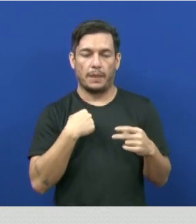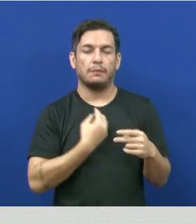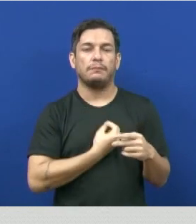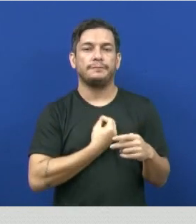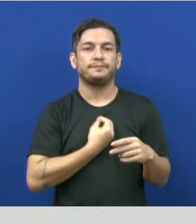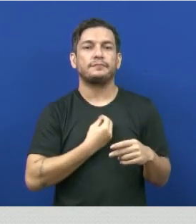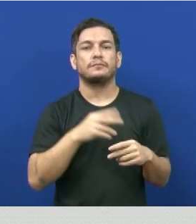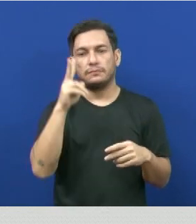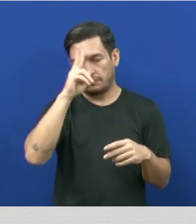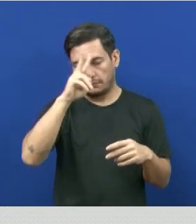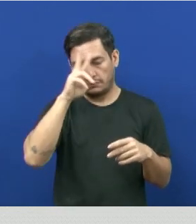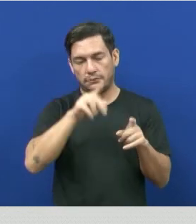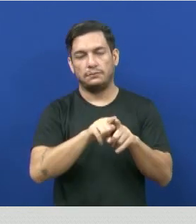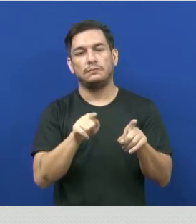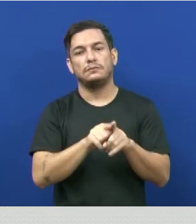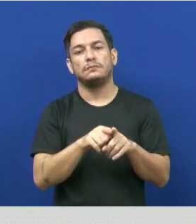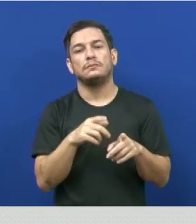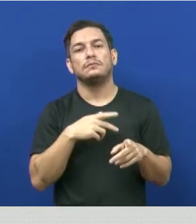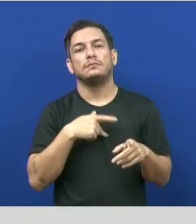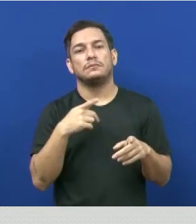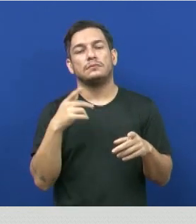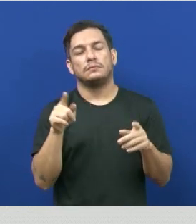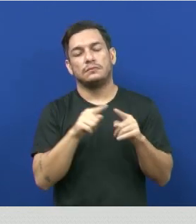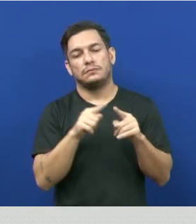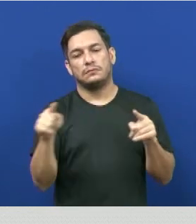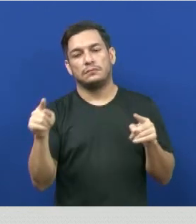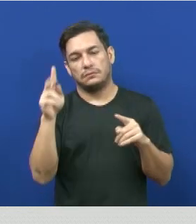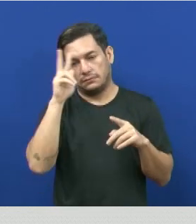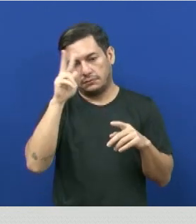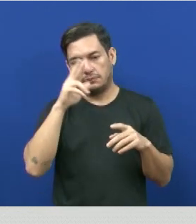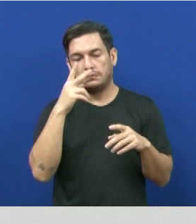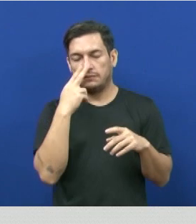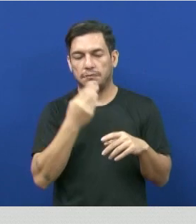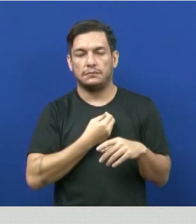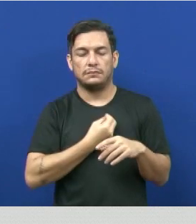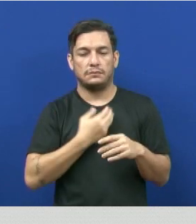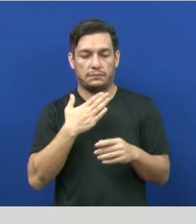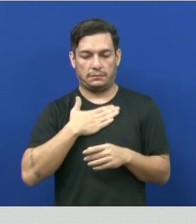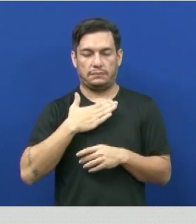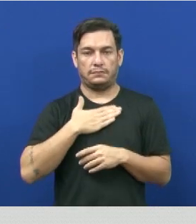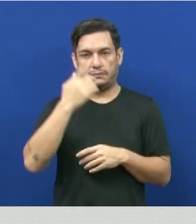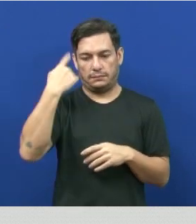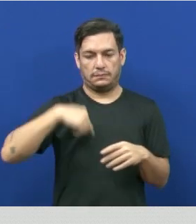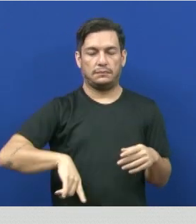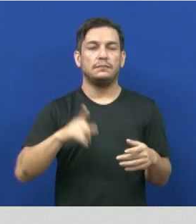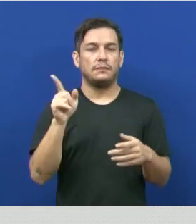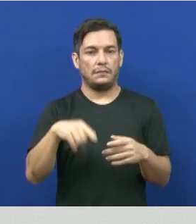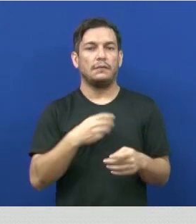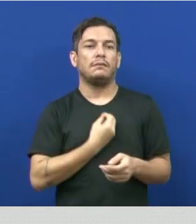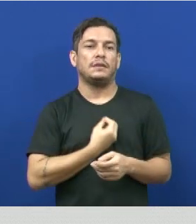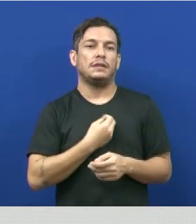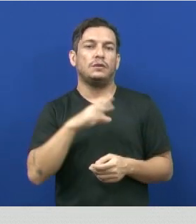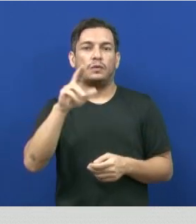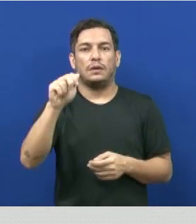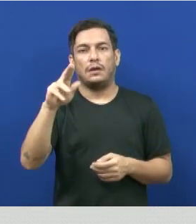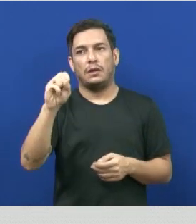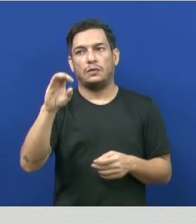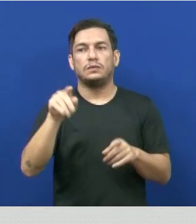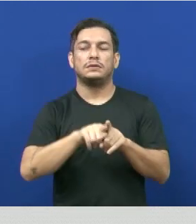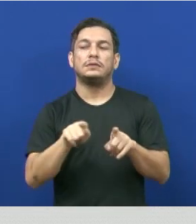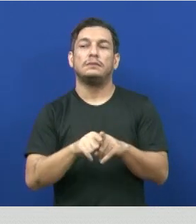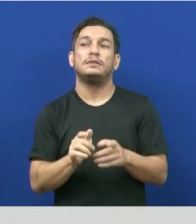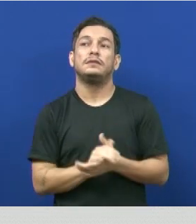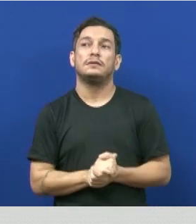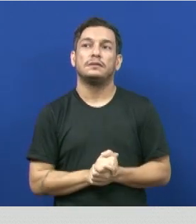eu presente nessas histórias quando eu passo essas histórias como se fossem vividas por mim isso é uma marca presente do causa também